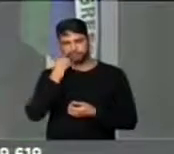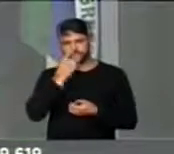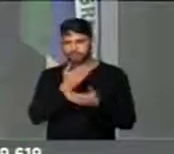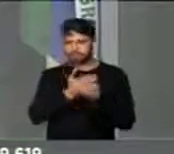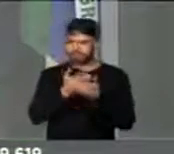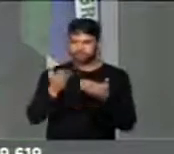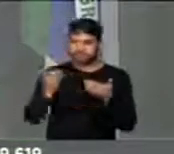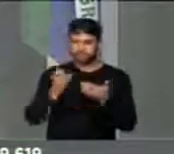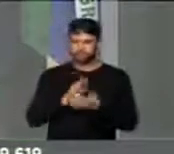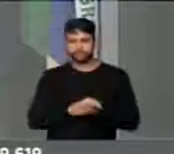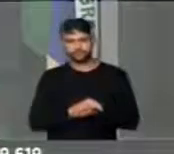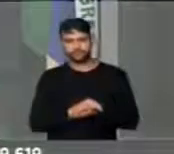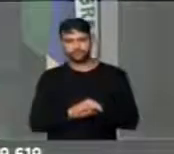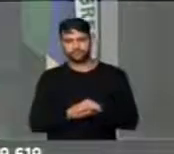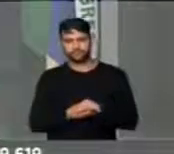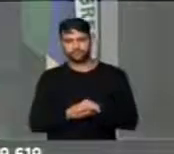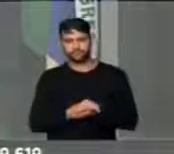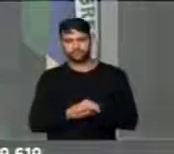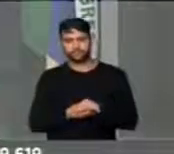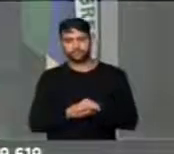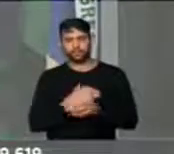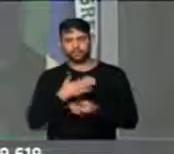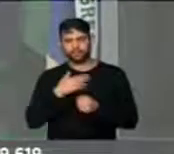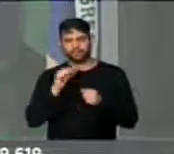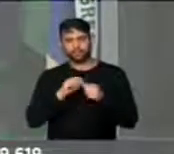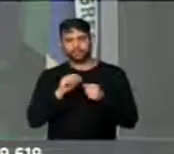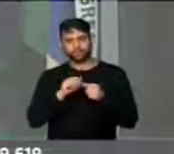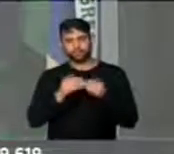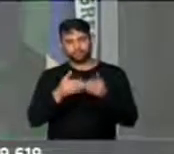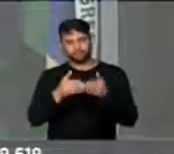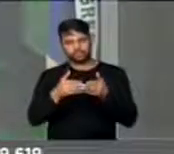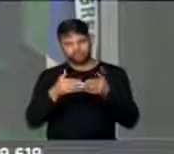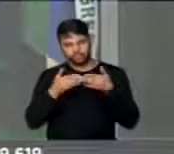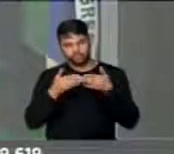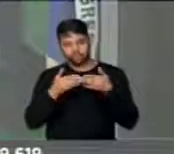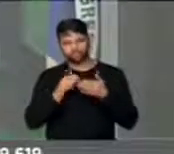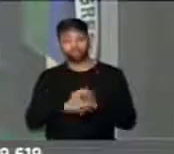parlamentares, eu faço um apelo